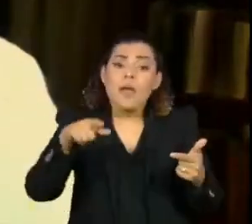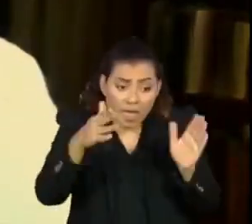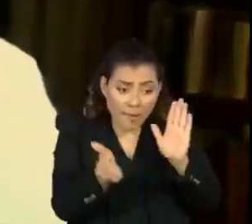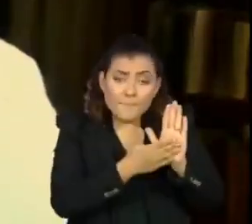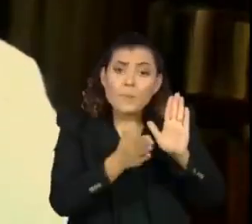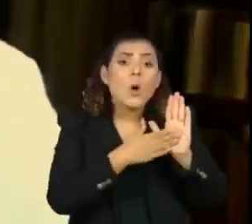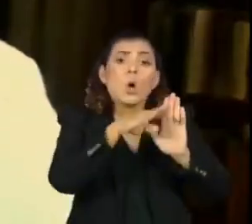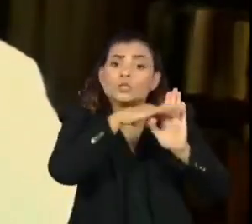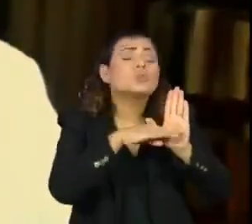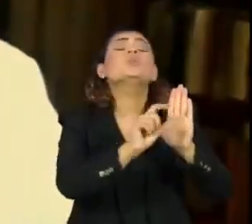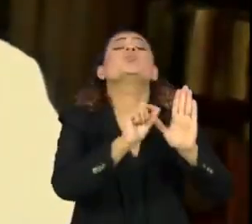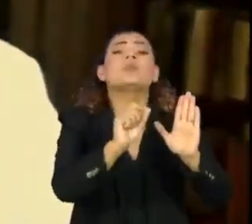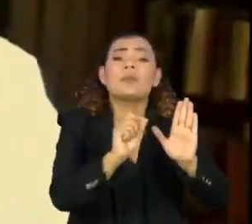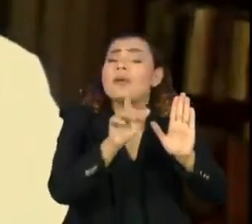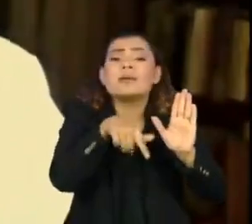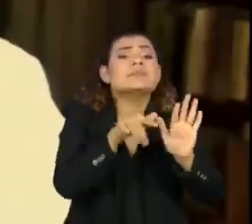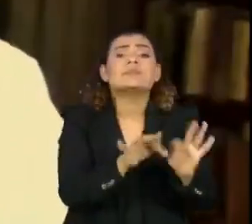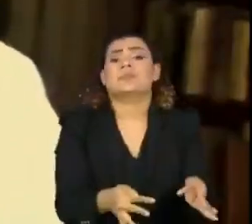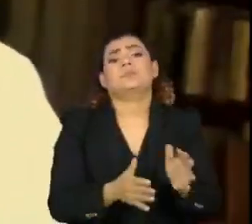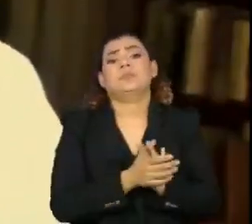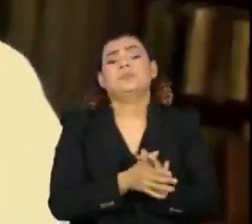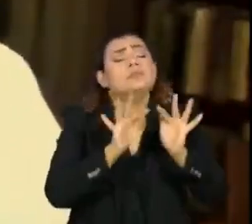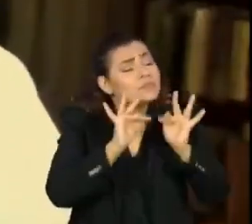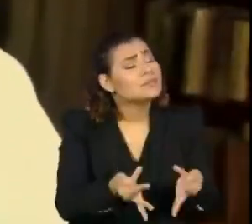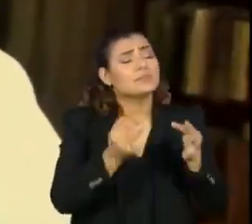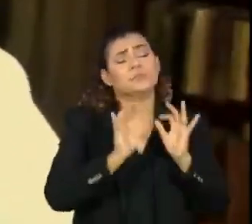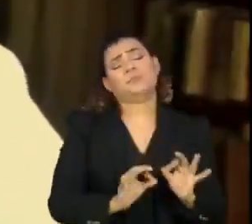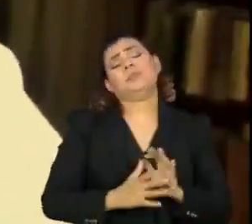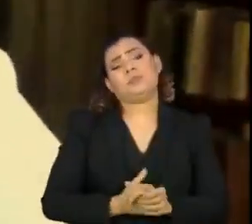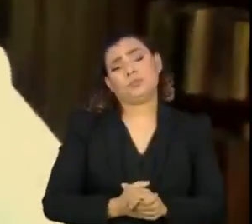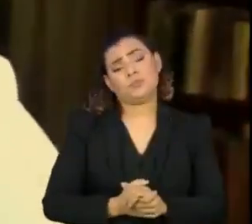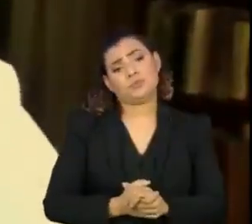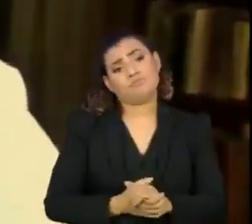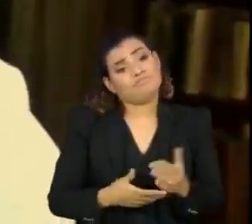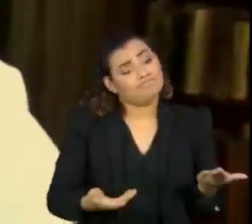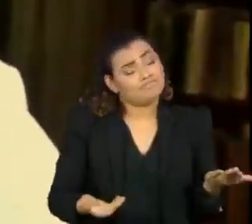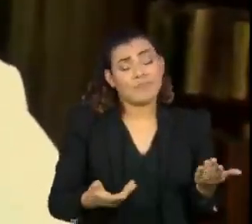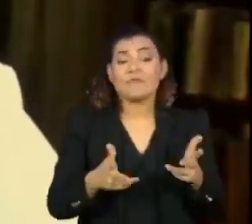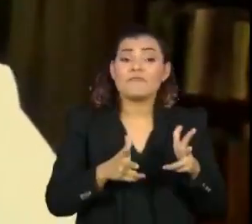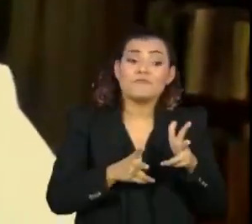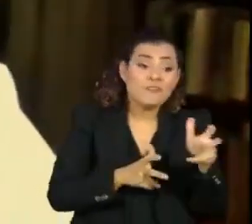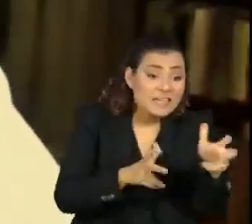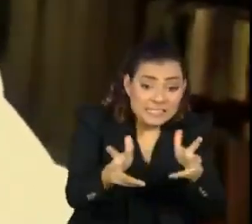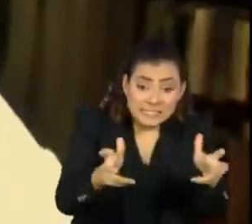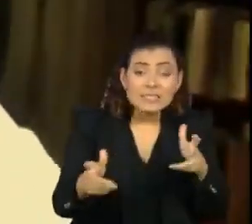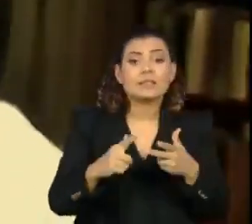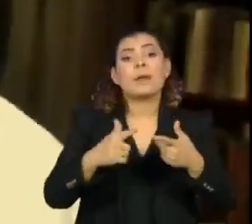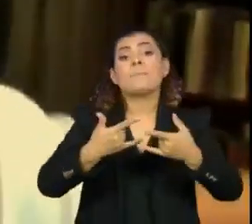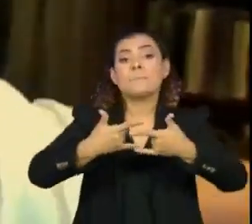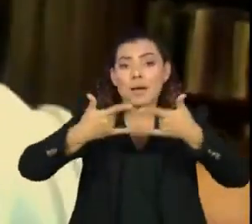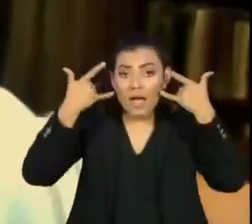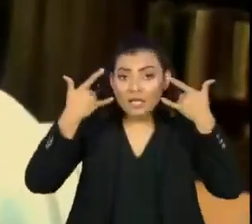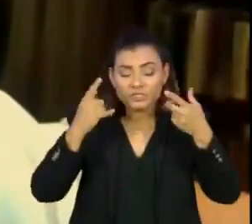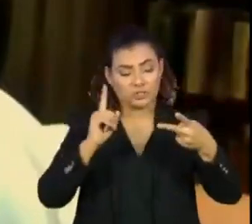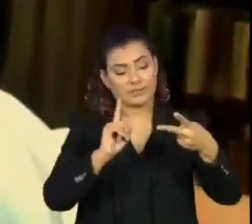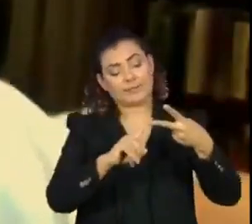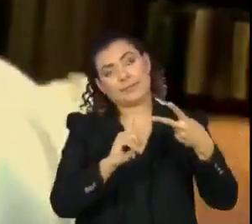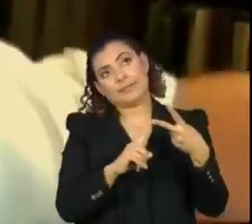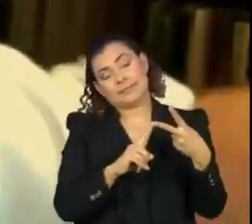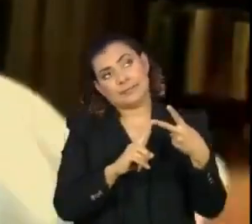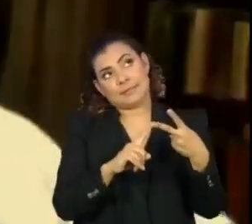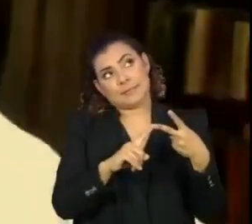propõe quatro coisas muito simples. Vacina, máscara,